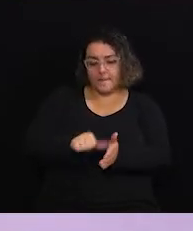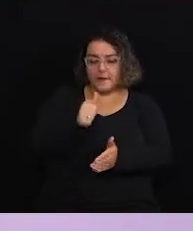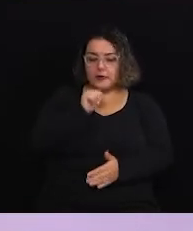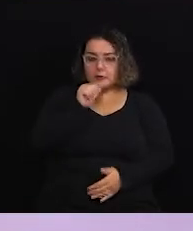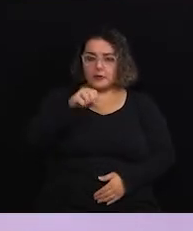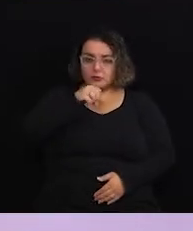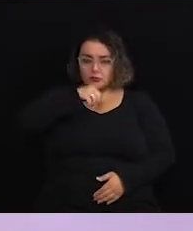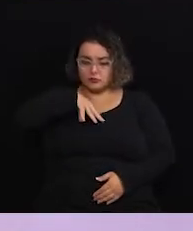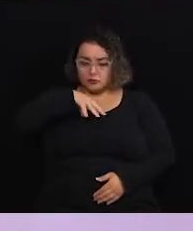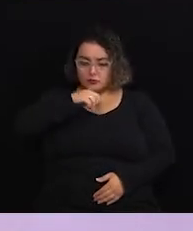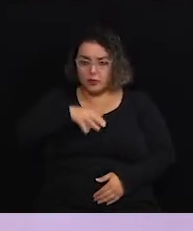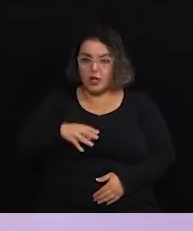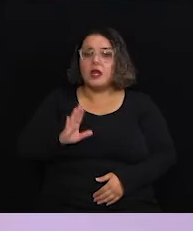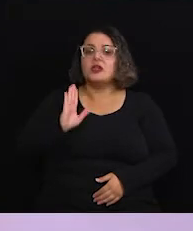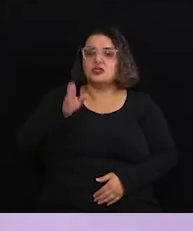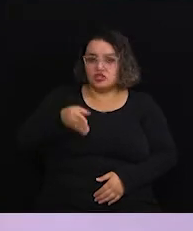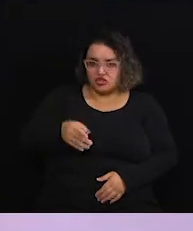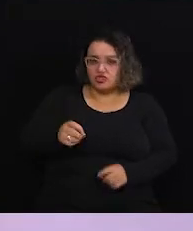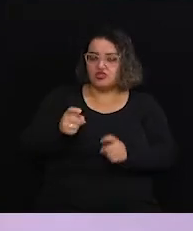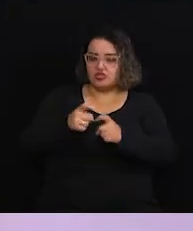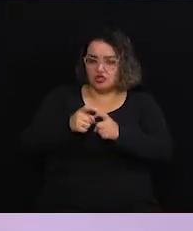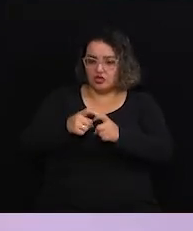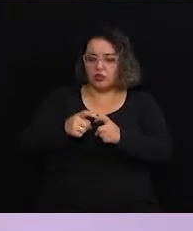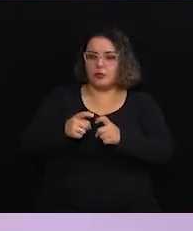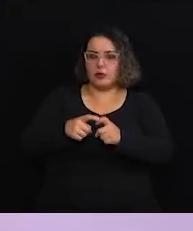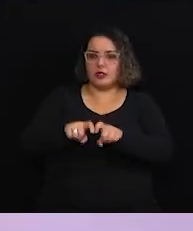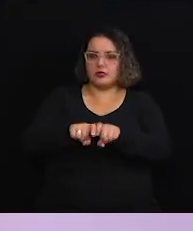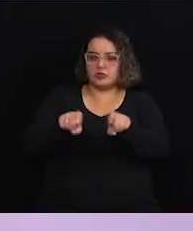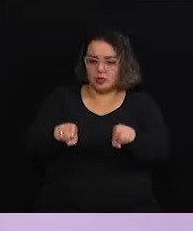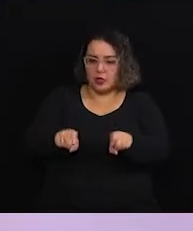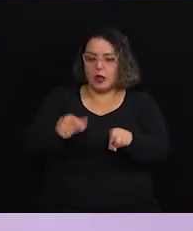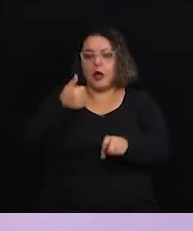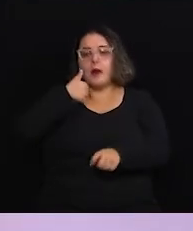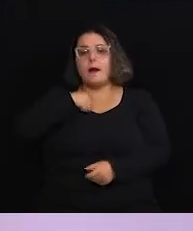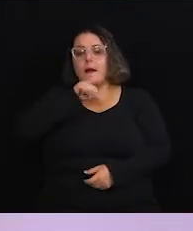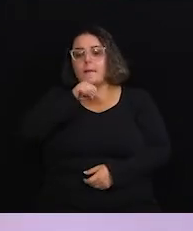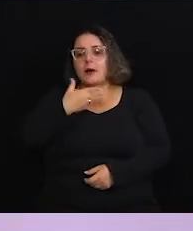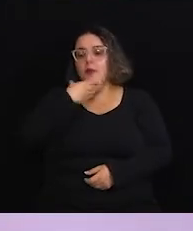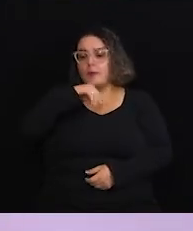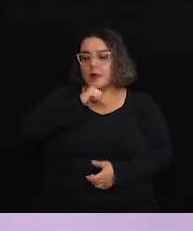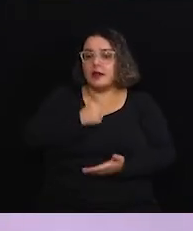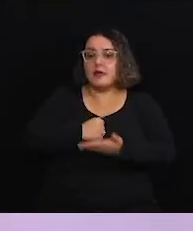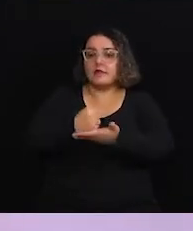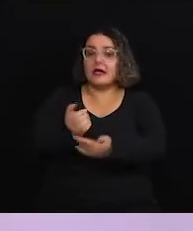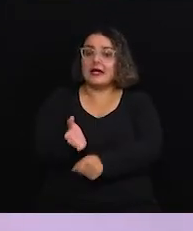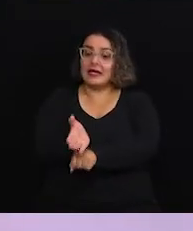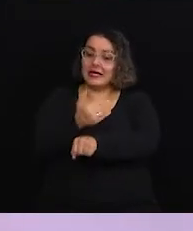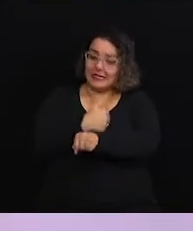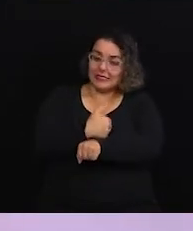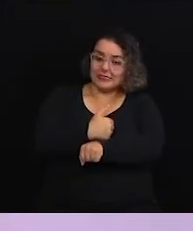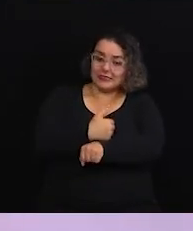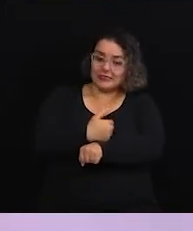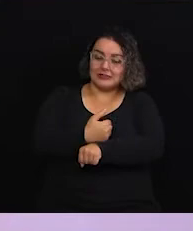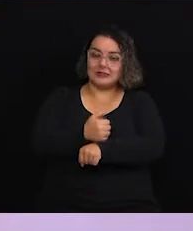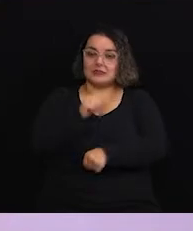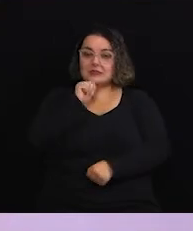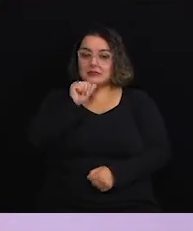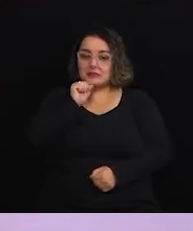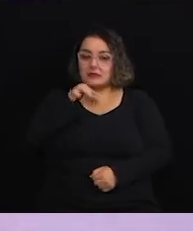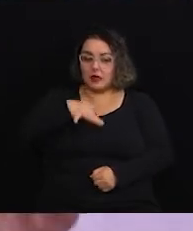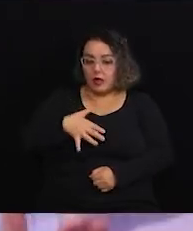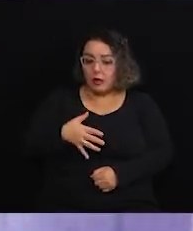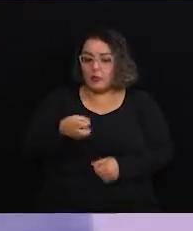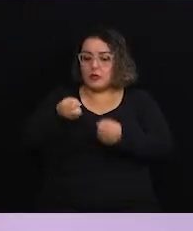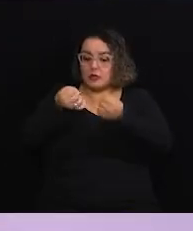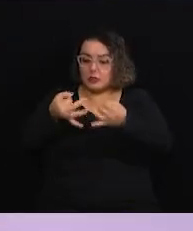primeira menstruação, já tem que ir no ginecologista, ou é bom a mãe, o pai já levar antes da menstruação? O que é indicado